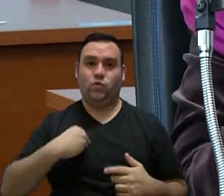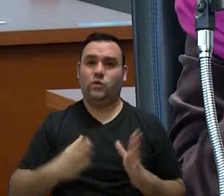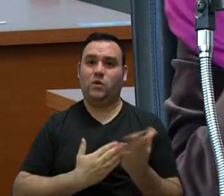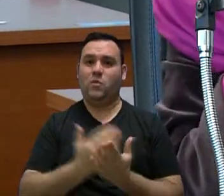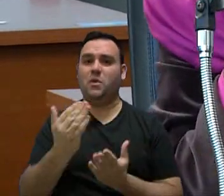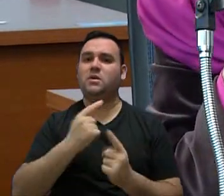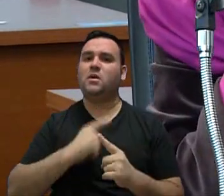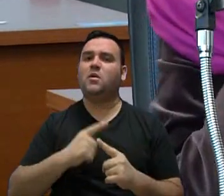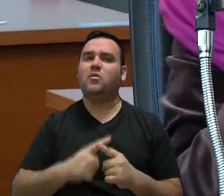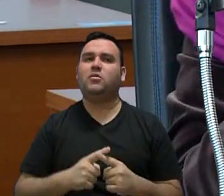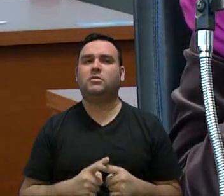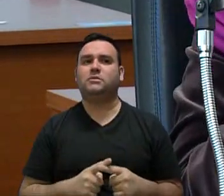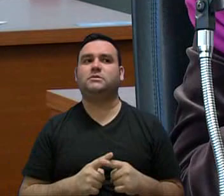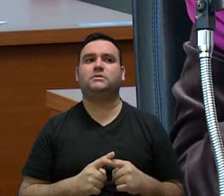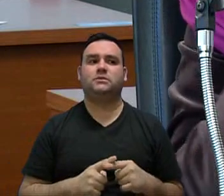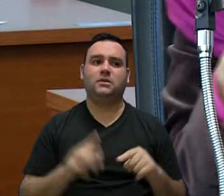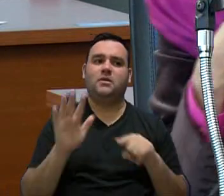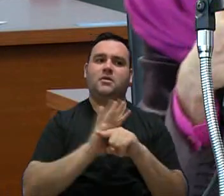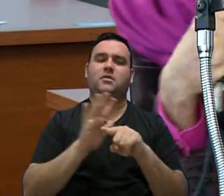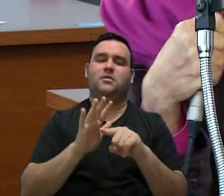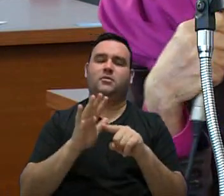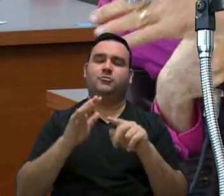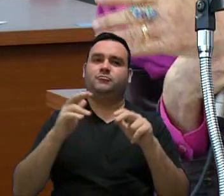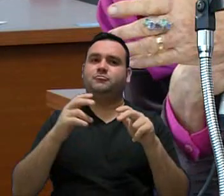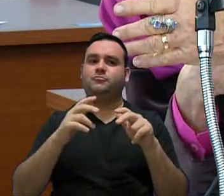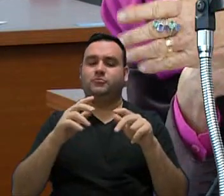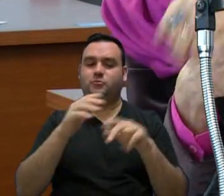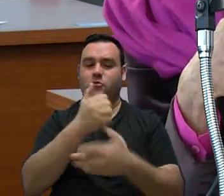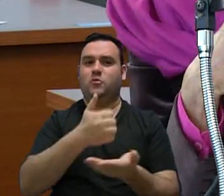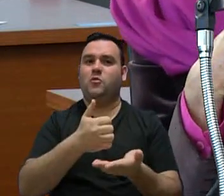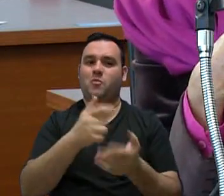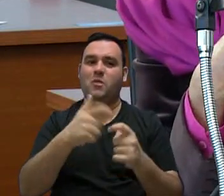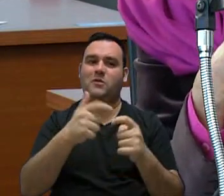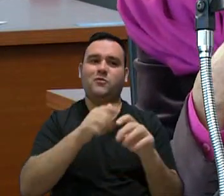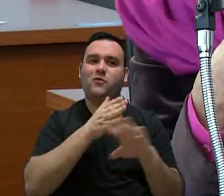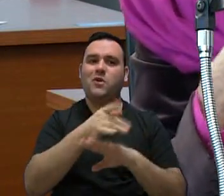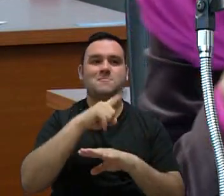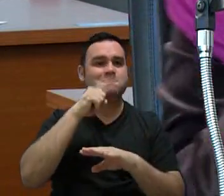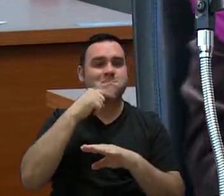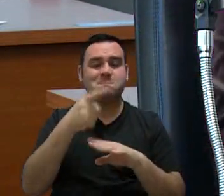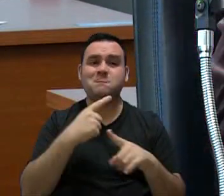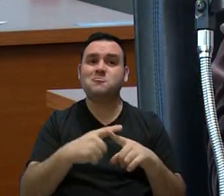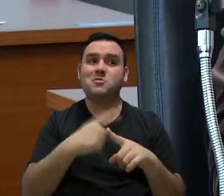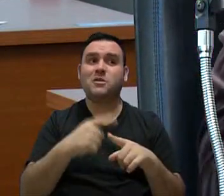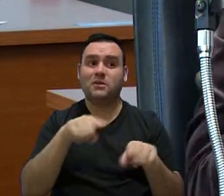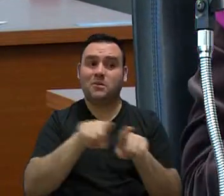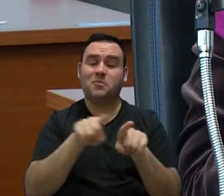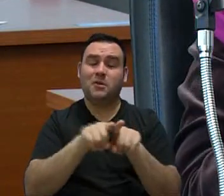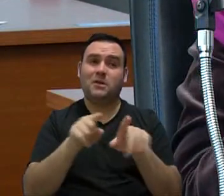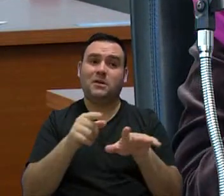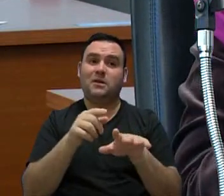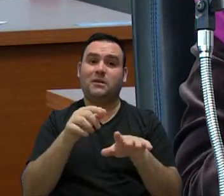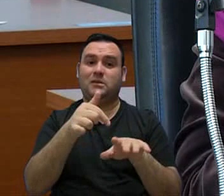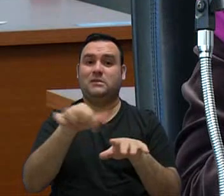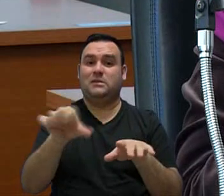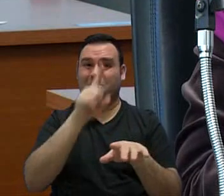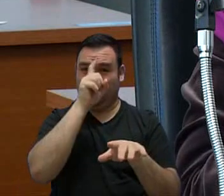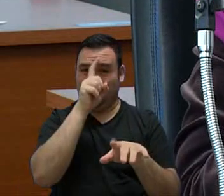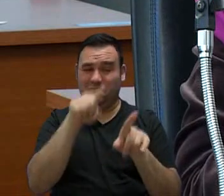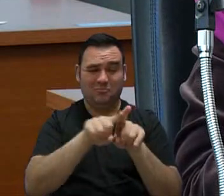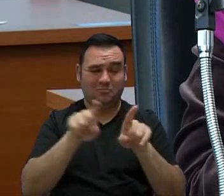inicial nem para poder passar na unidade básica saúde e muito menos ainda para uma policlínica que foi